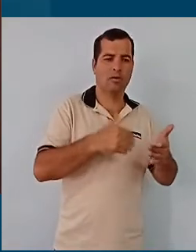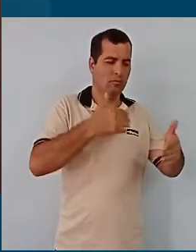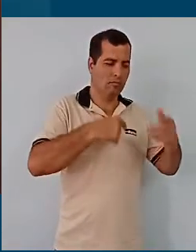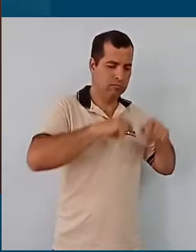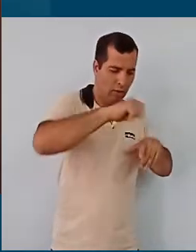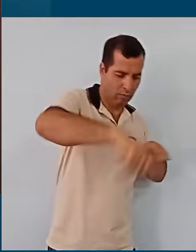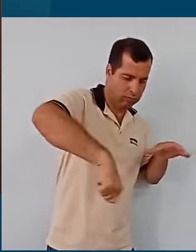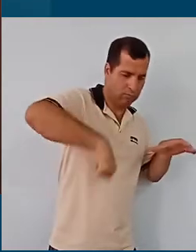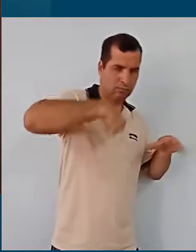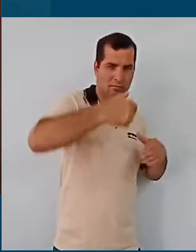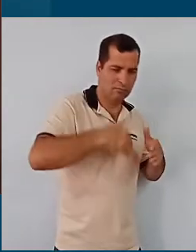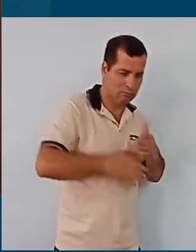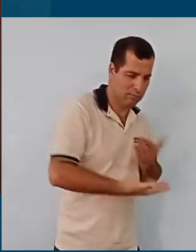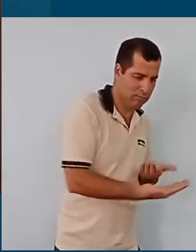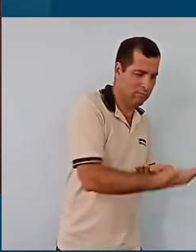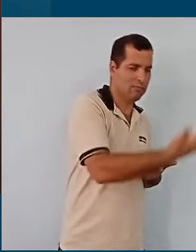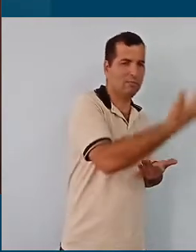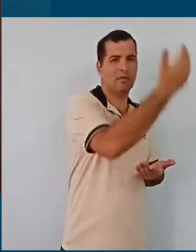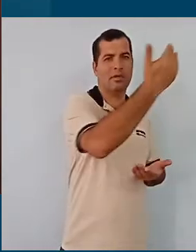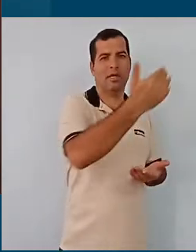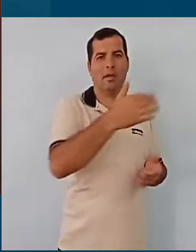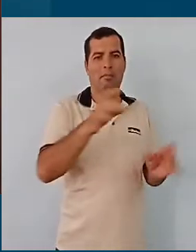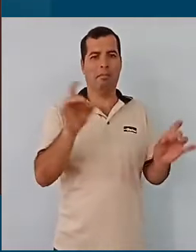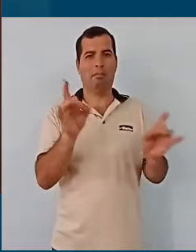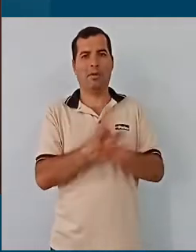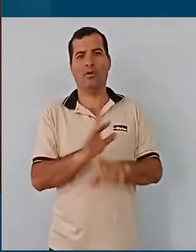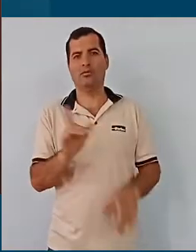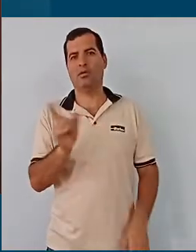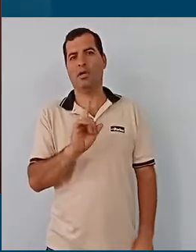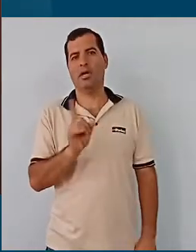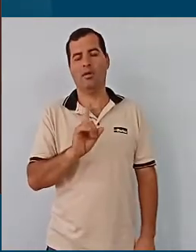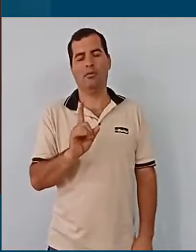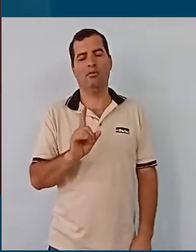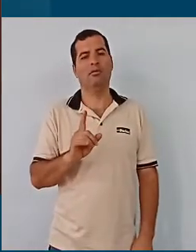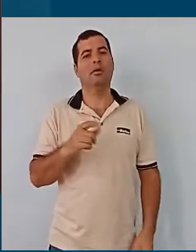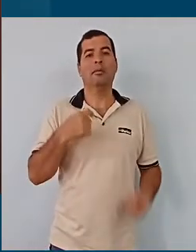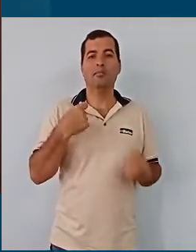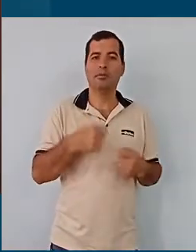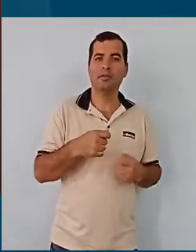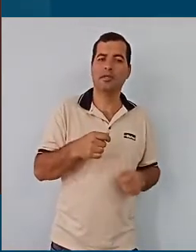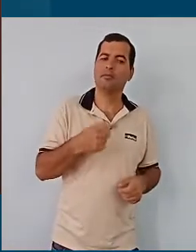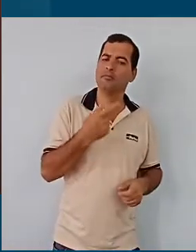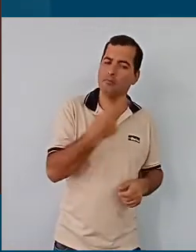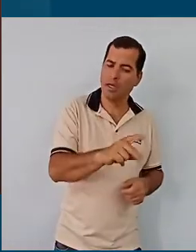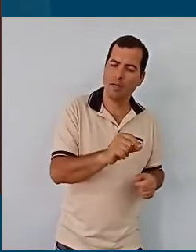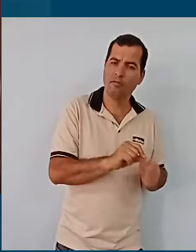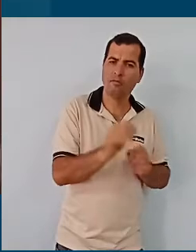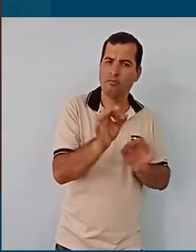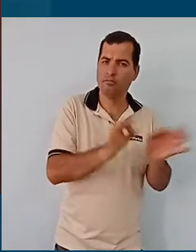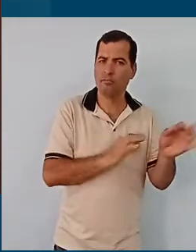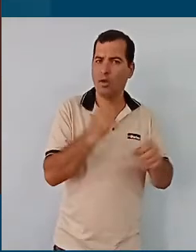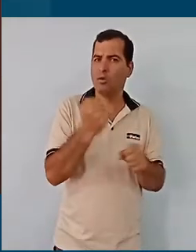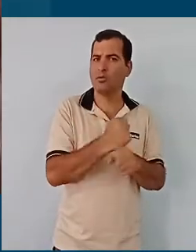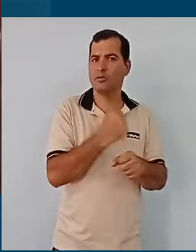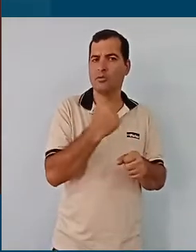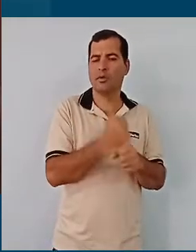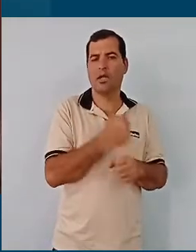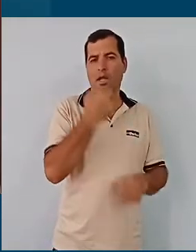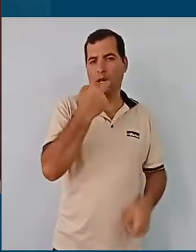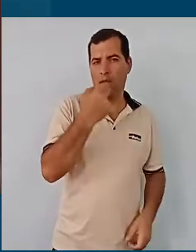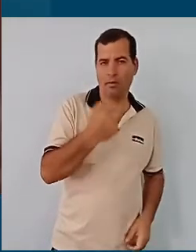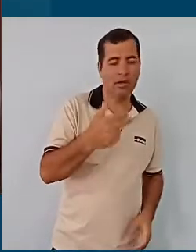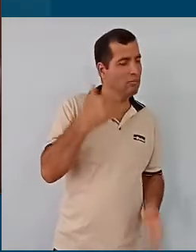mais trabalho pronto, todas as formas de linguagem precisam ser tratadas como linguagem